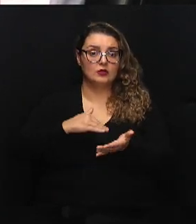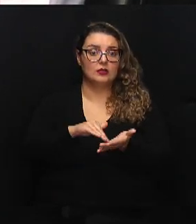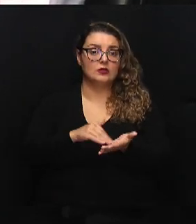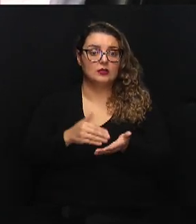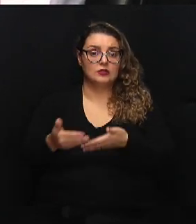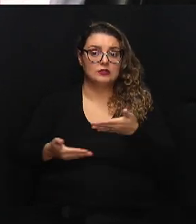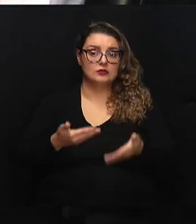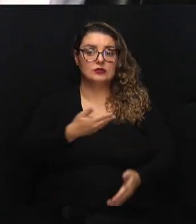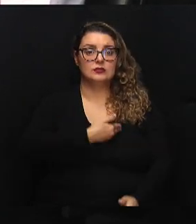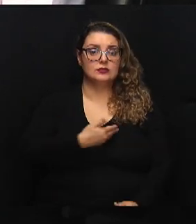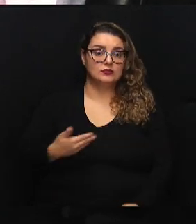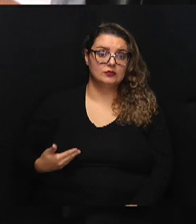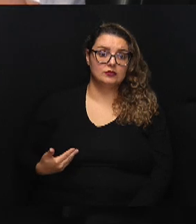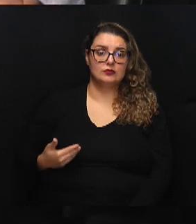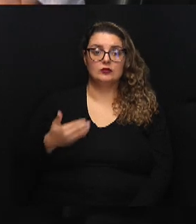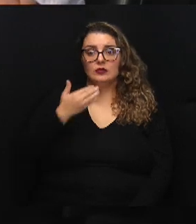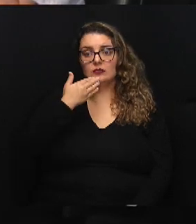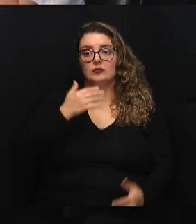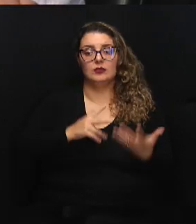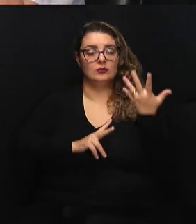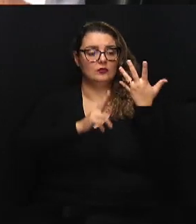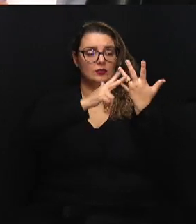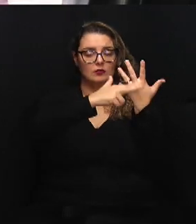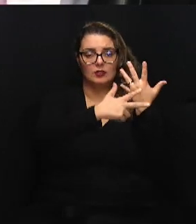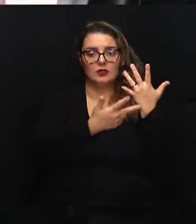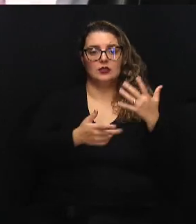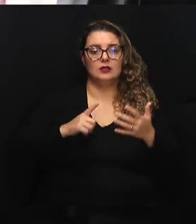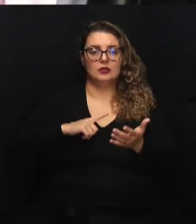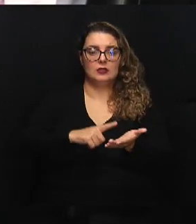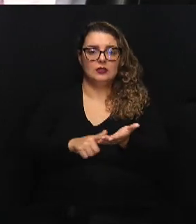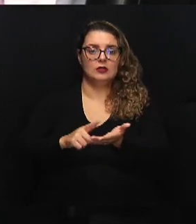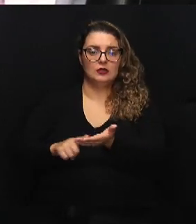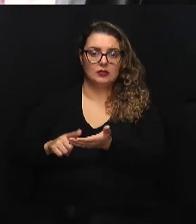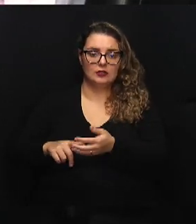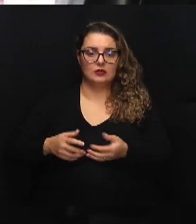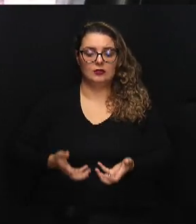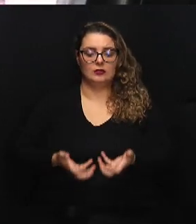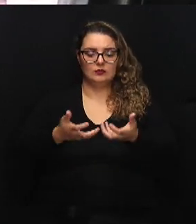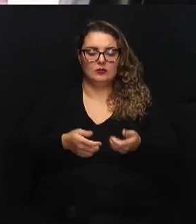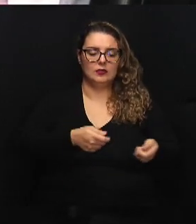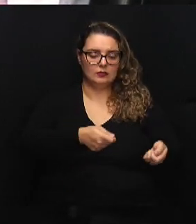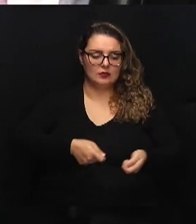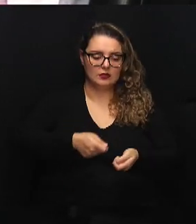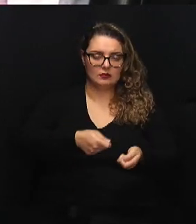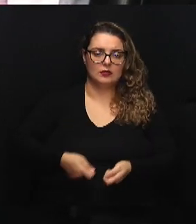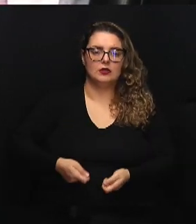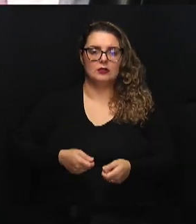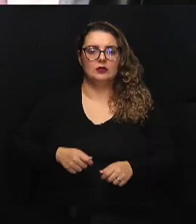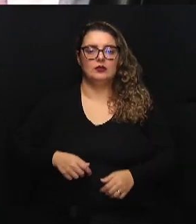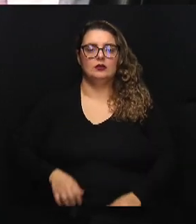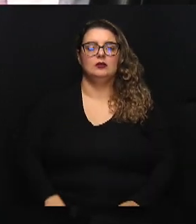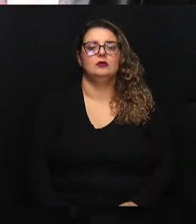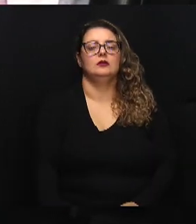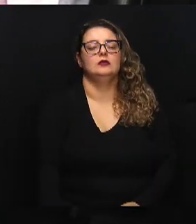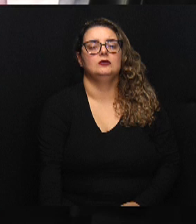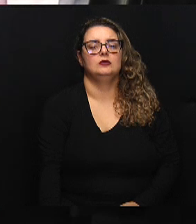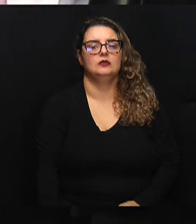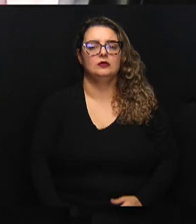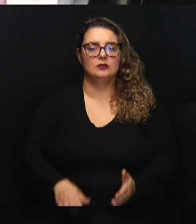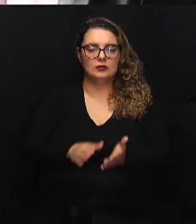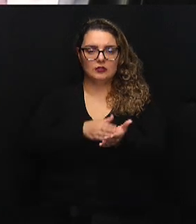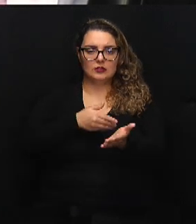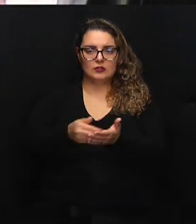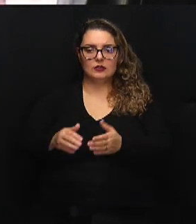tem solicitação de poda de árvore, tem limpeza de corte de mato, sinalização de lombadas, aí já entra a